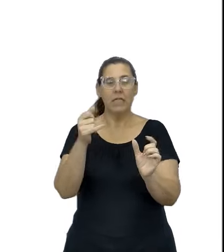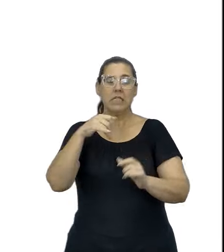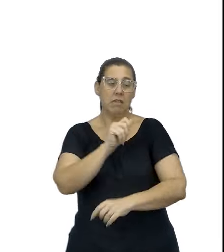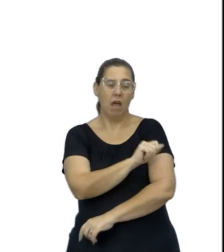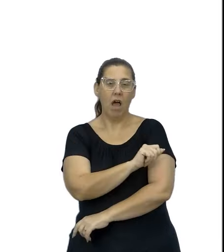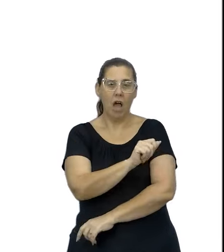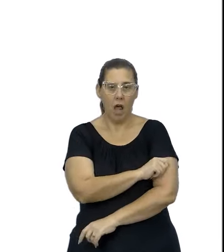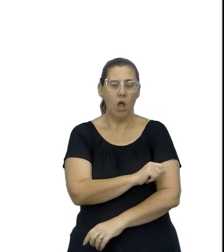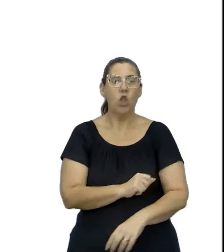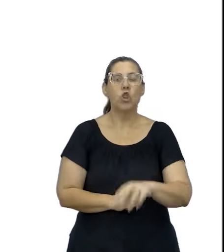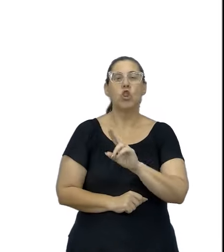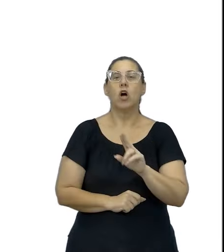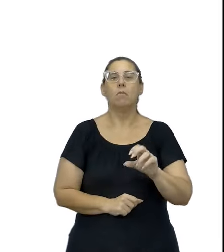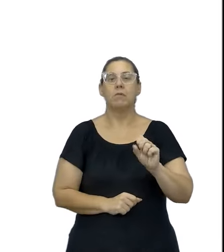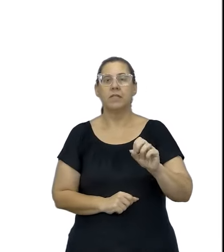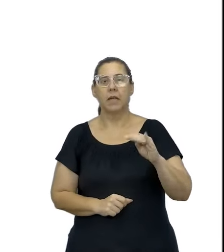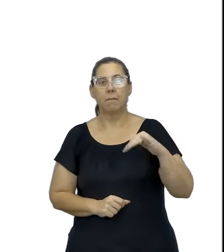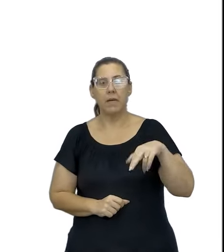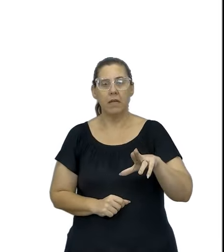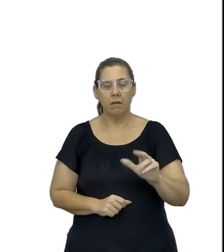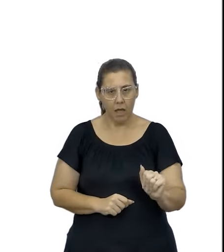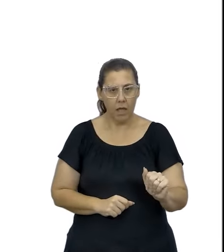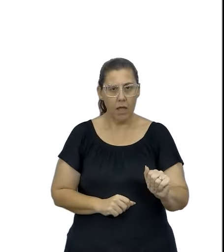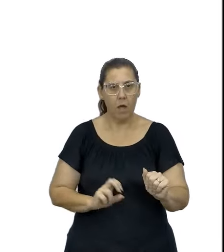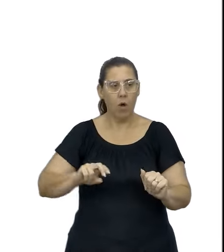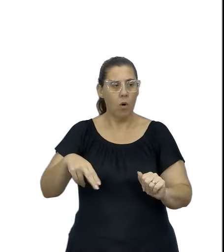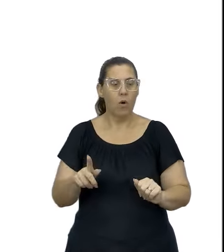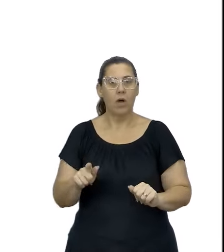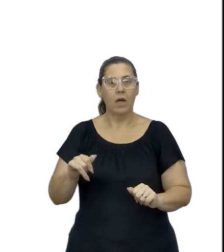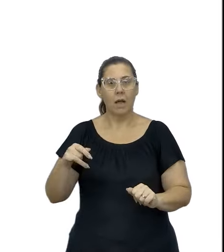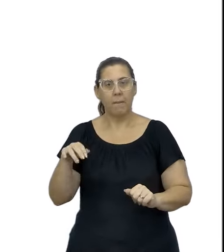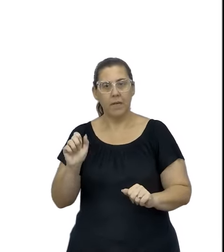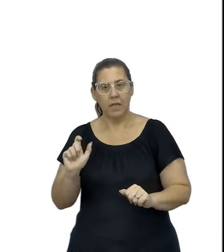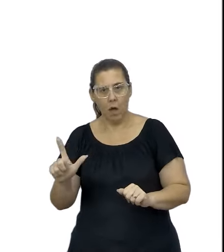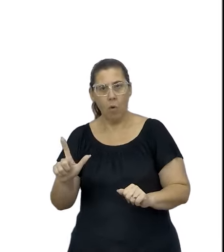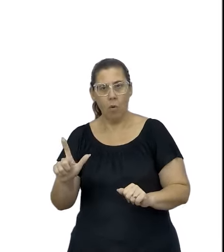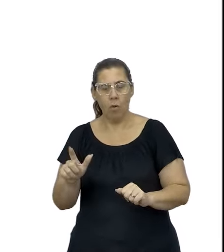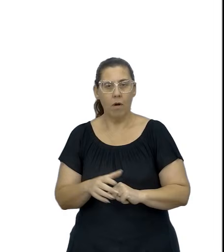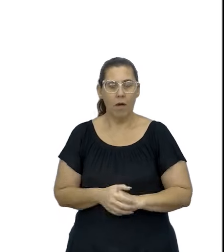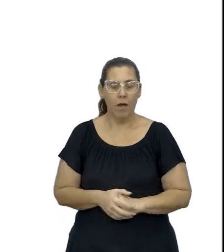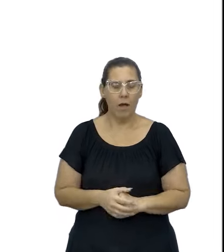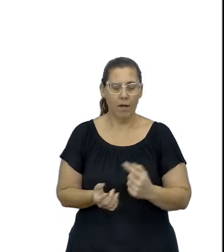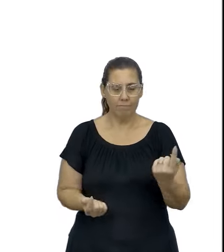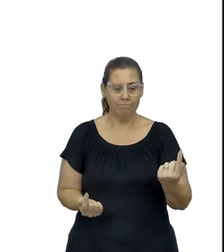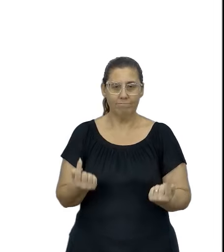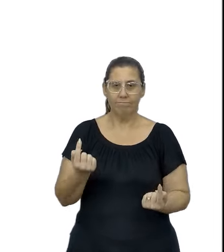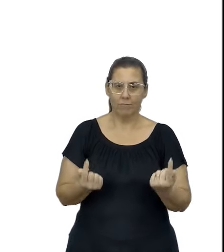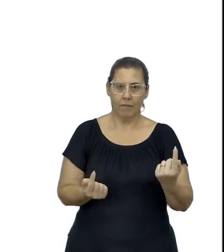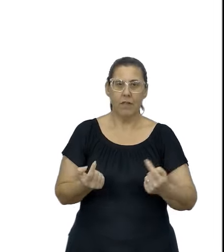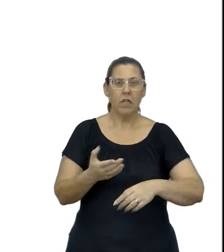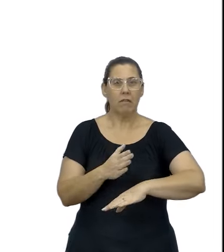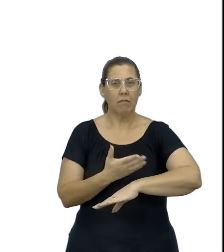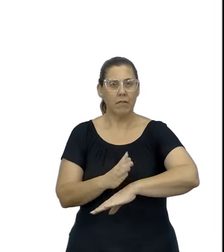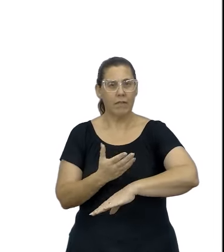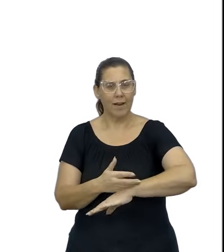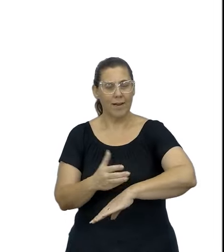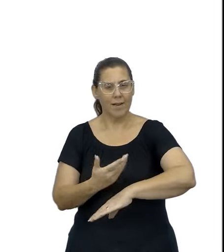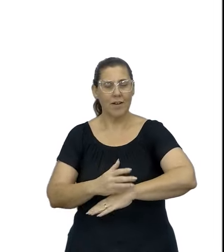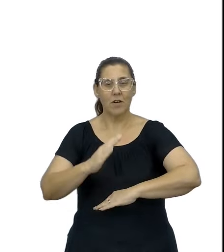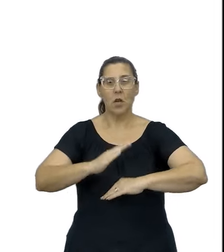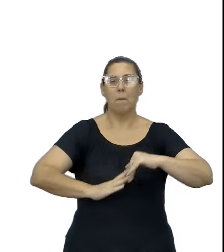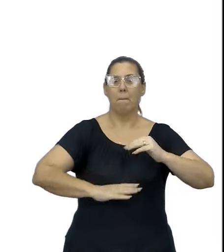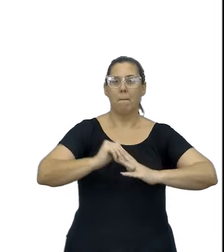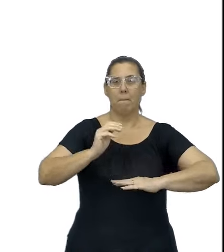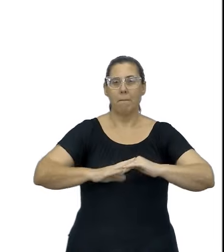usarem o nome Sabrina para ler saltando, ou Gabriel para ler garrafa, eles estarão exercitando essa habilidade, e o